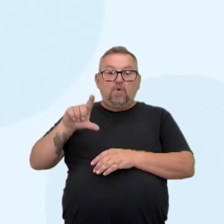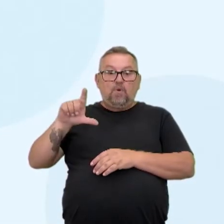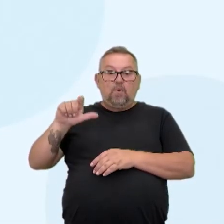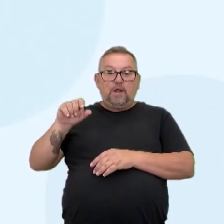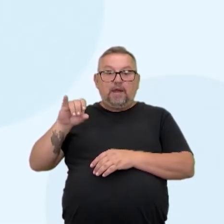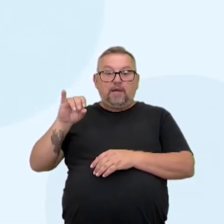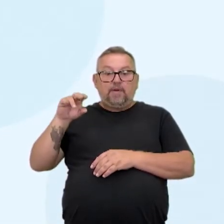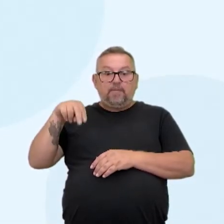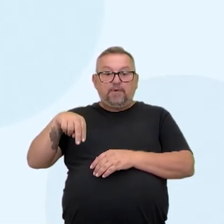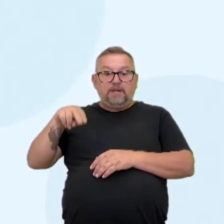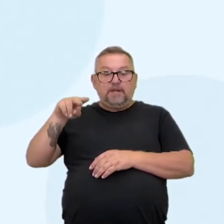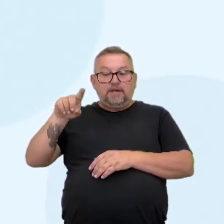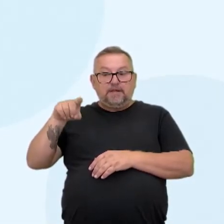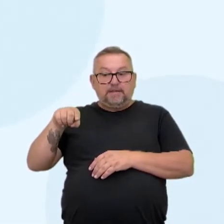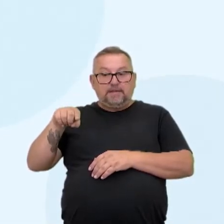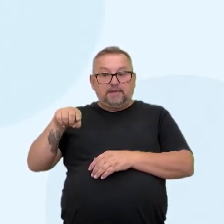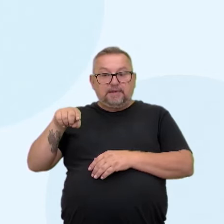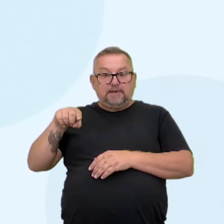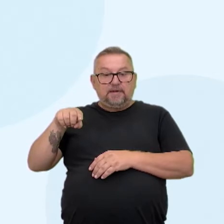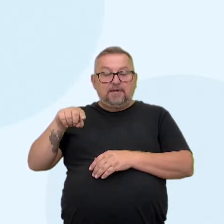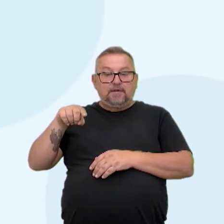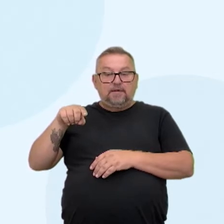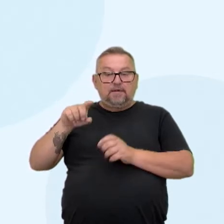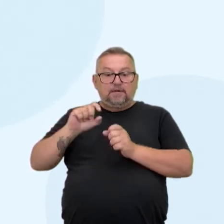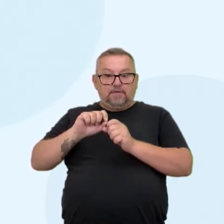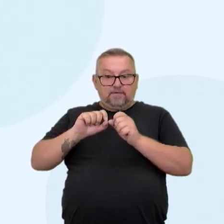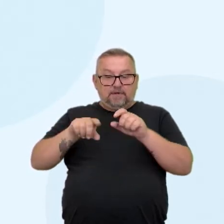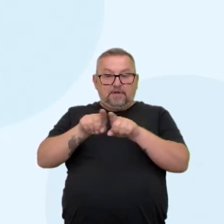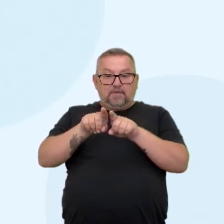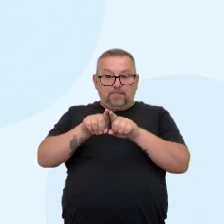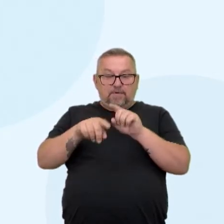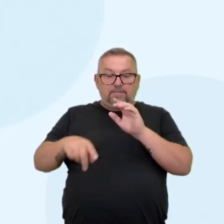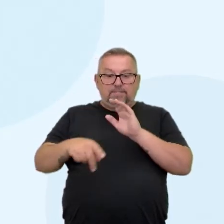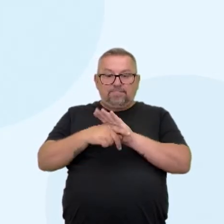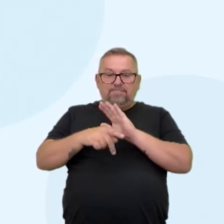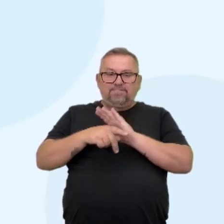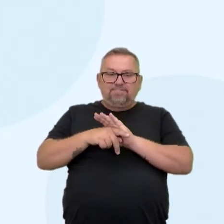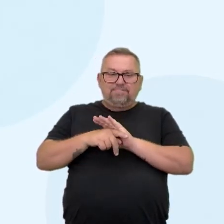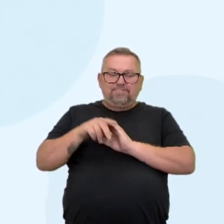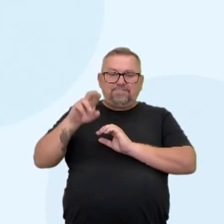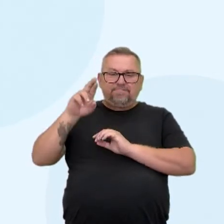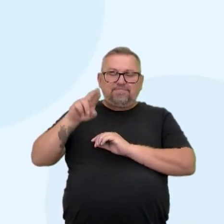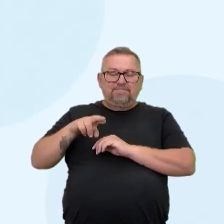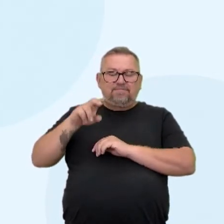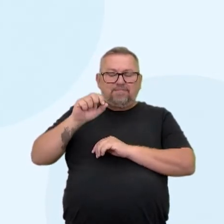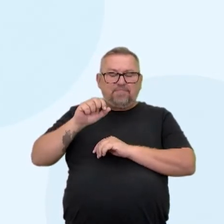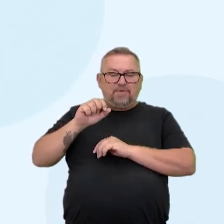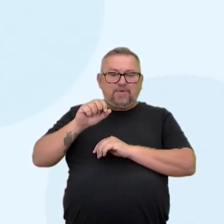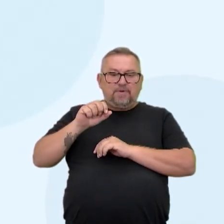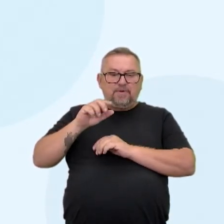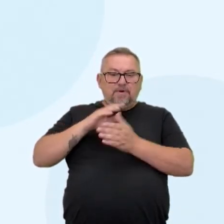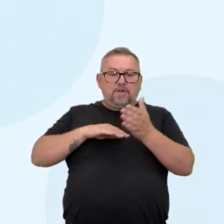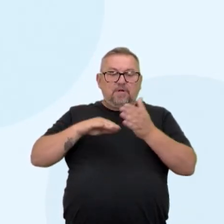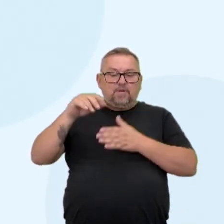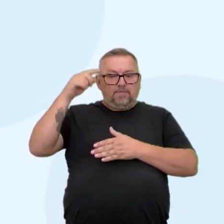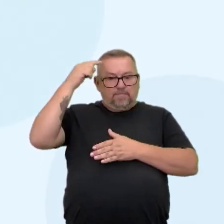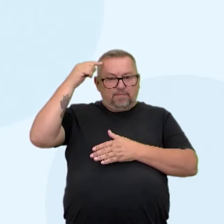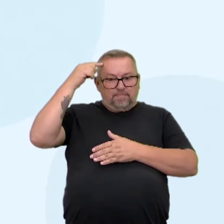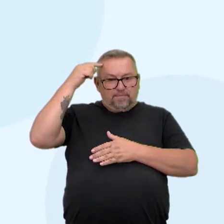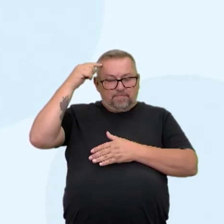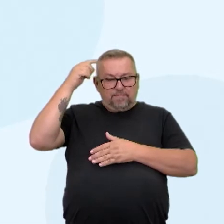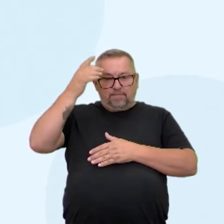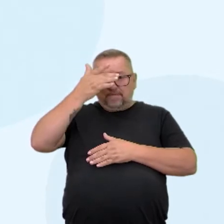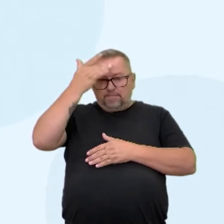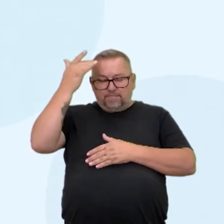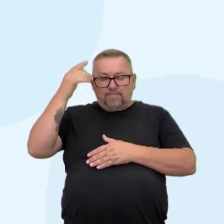séculos 17 e 18 um outro Pensador que se filia também a corrente racionalista né E todos esses pensadores